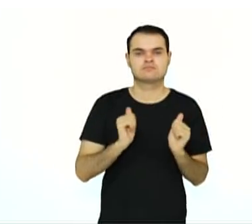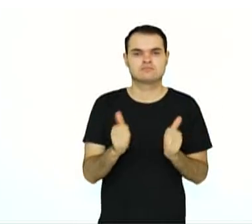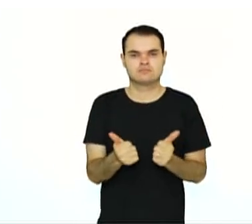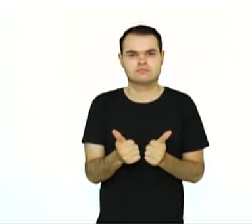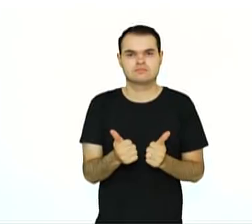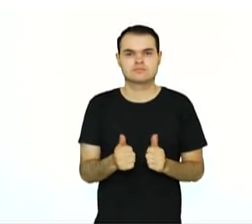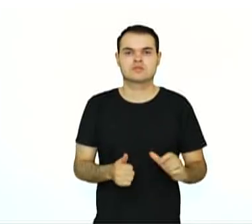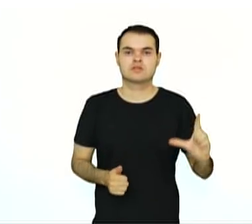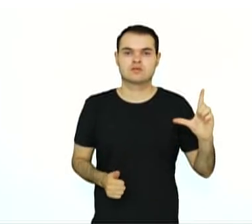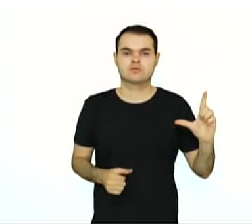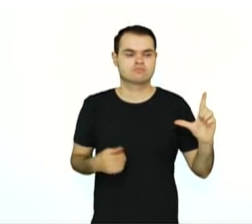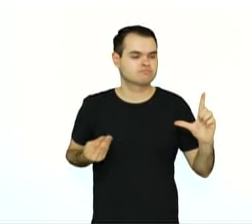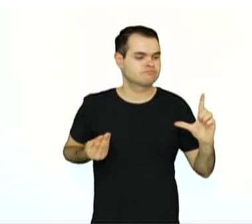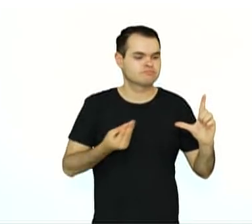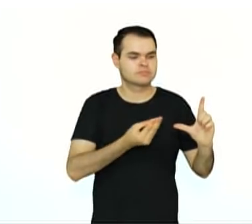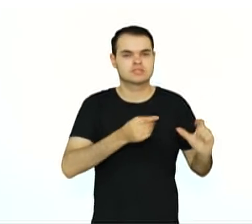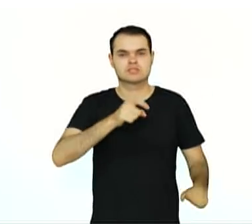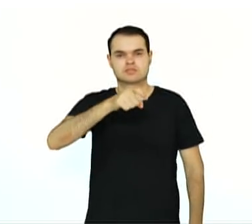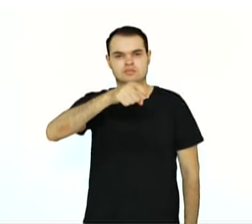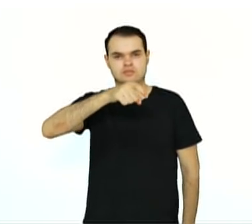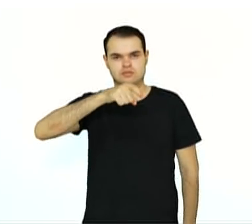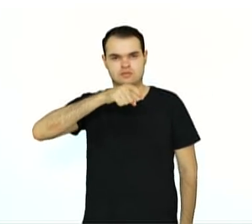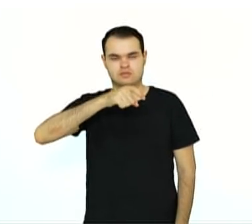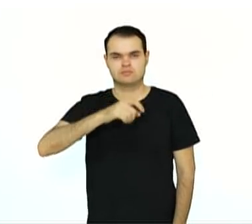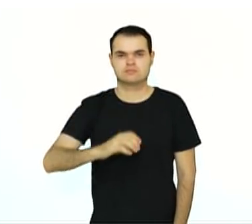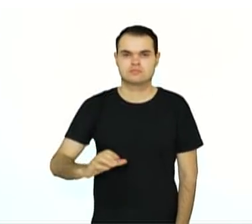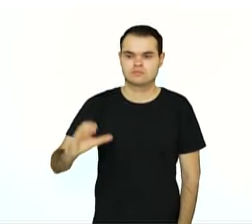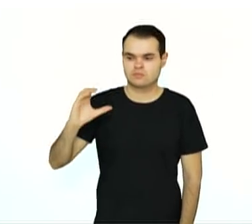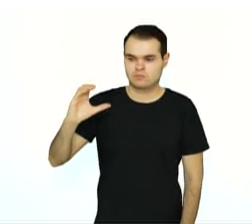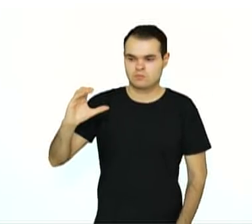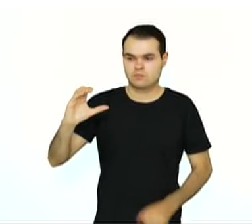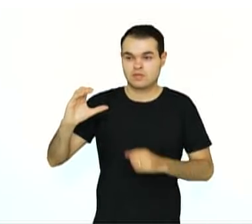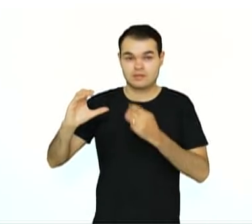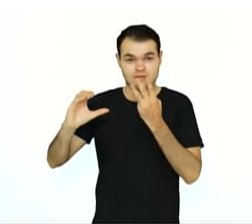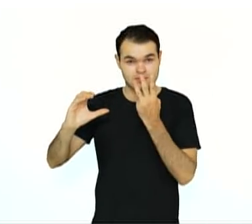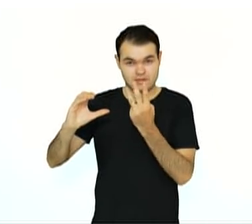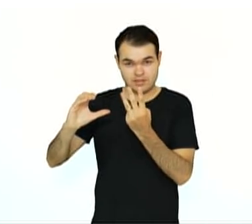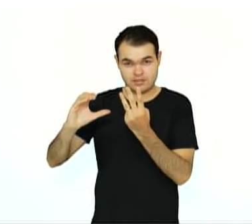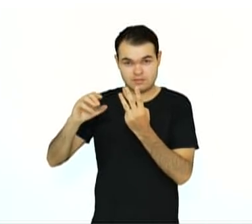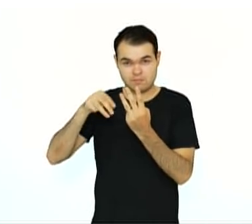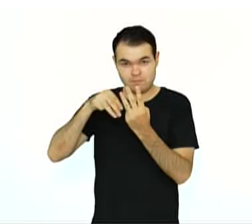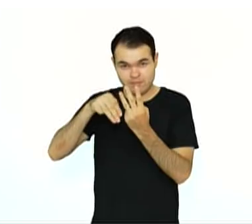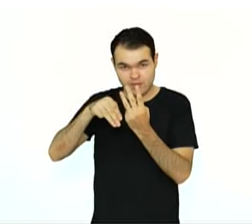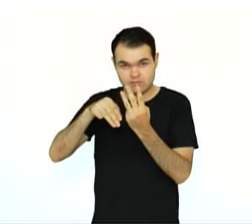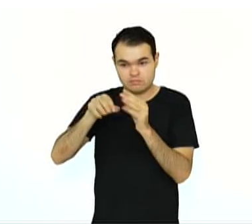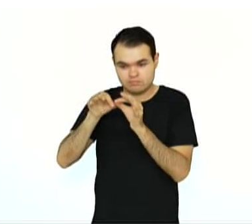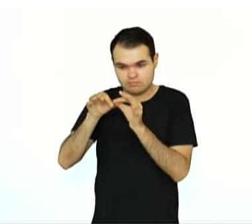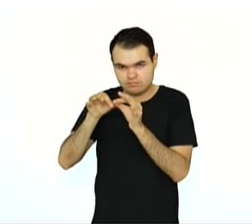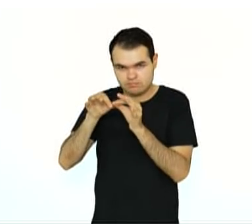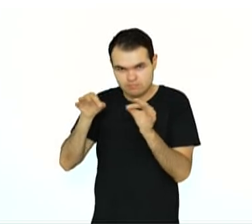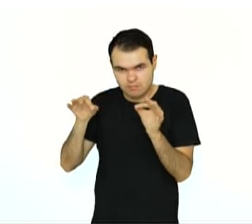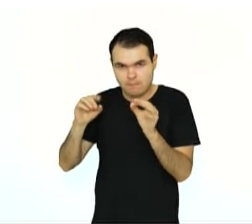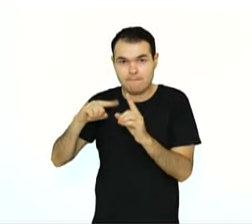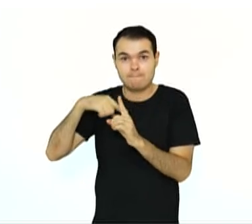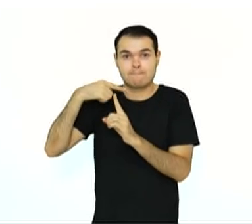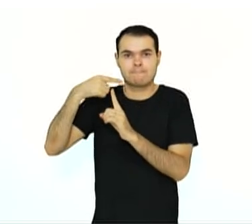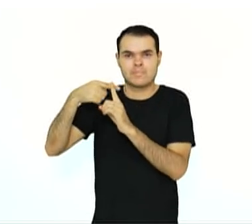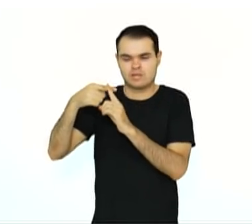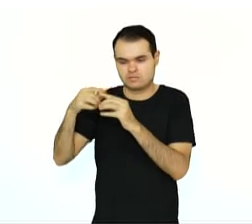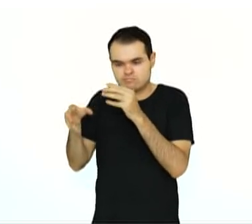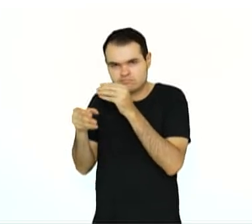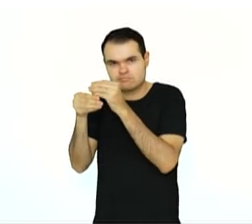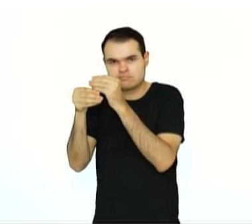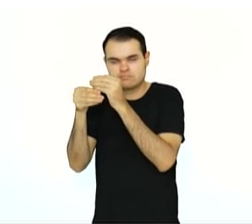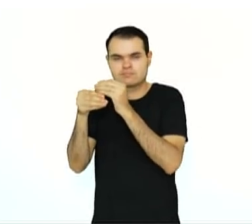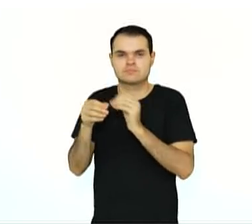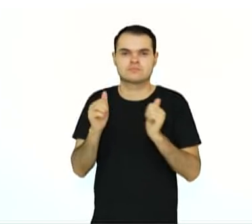largura eu vou chamar de x. O comprimento excede 3 metros em relação à largura, ou seja, é a mesma coisa que a largura com 3 metros